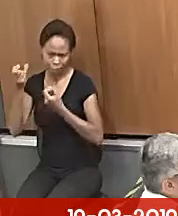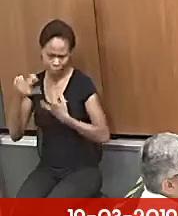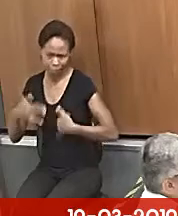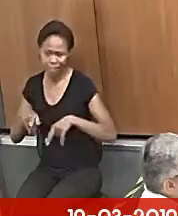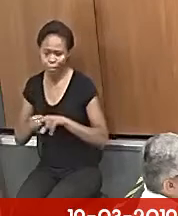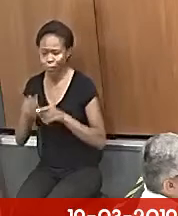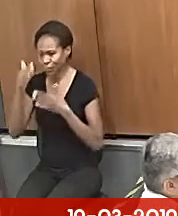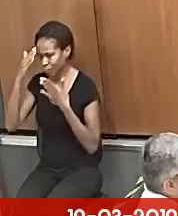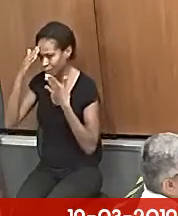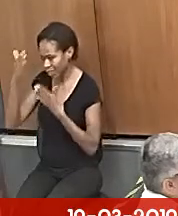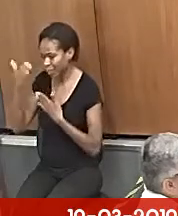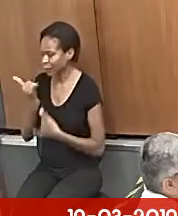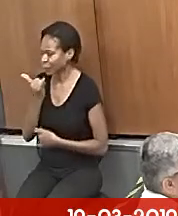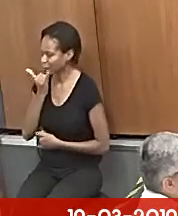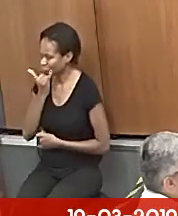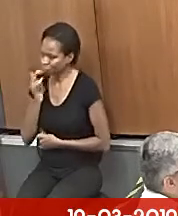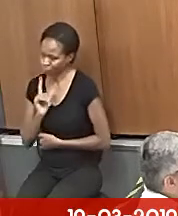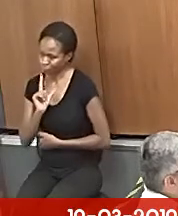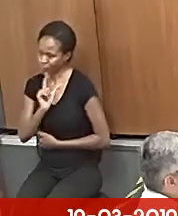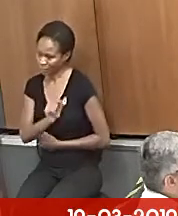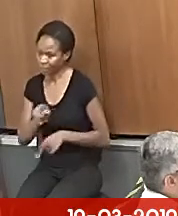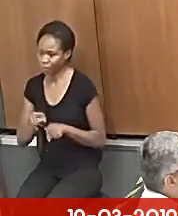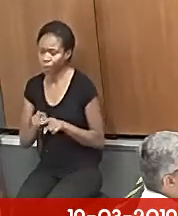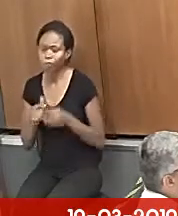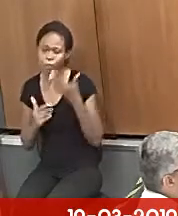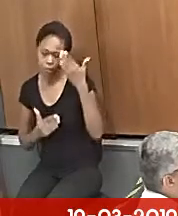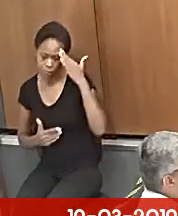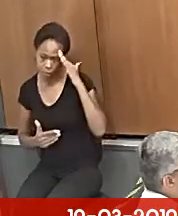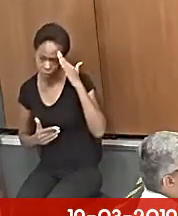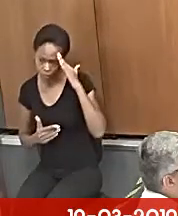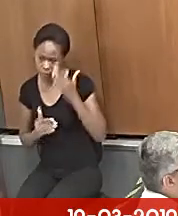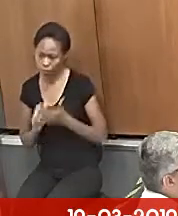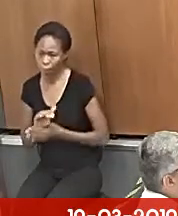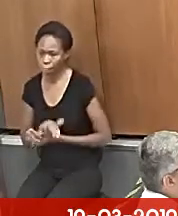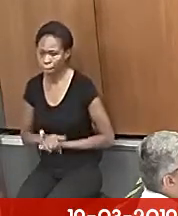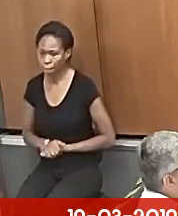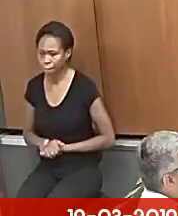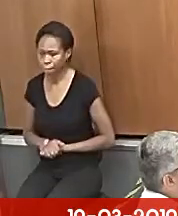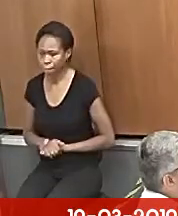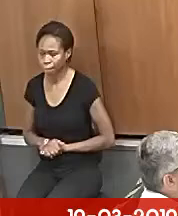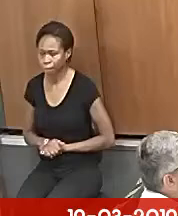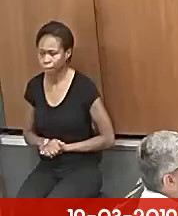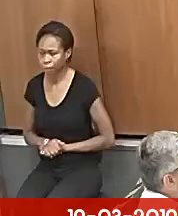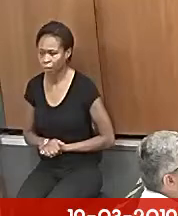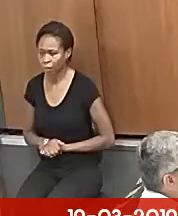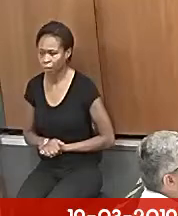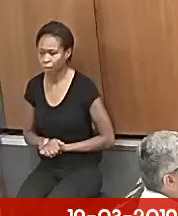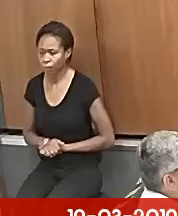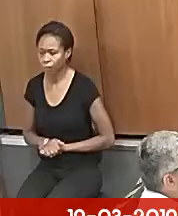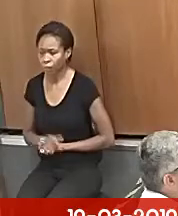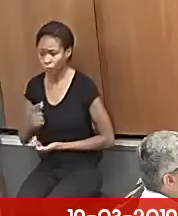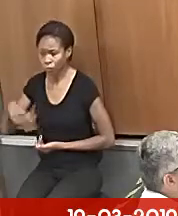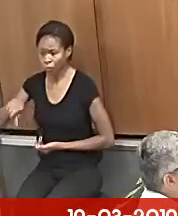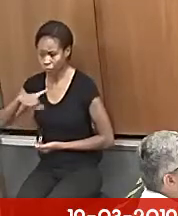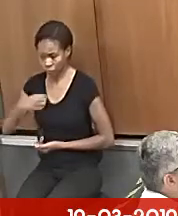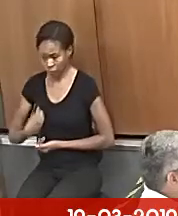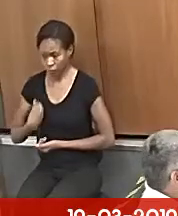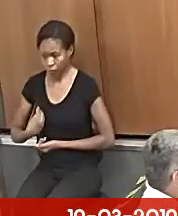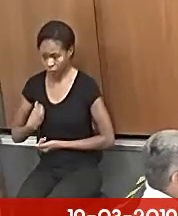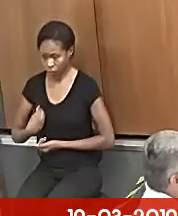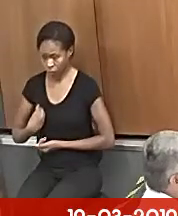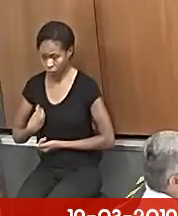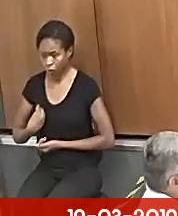que tem tanto ainda atacou está devidamente compreendido bom só reinterando aos participantes nós